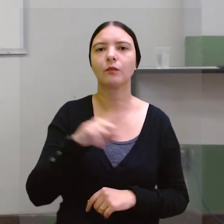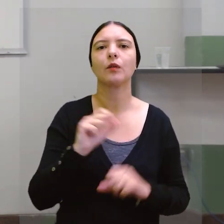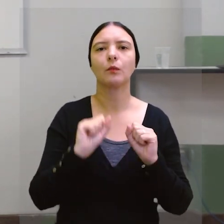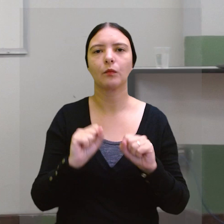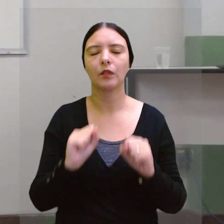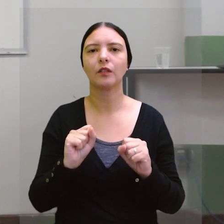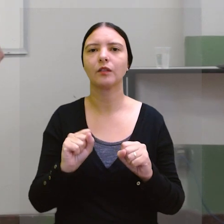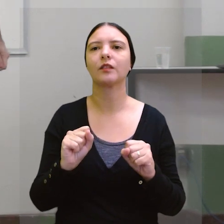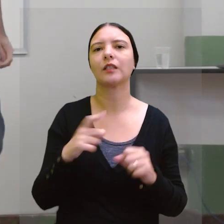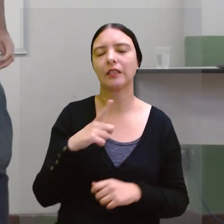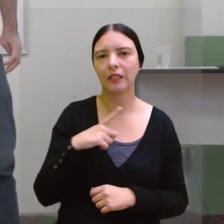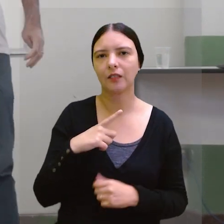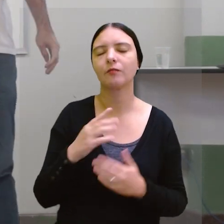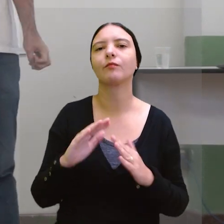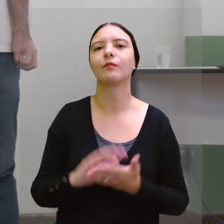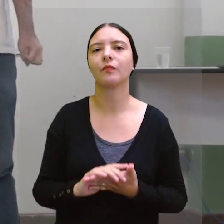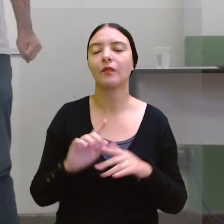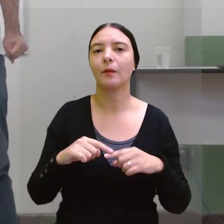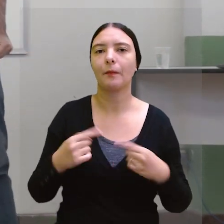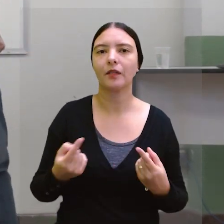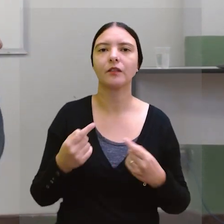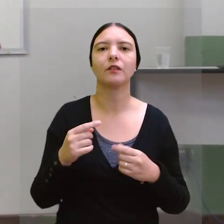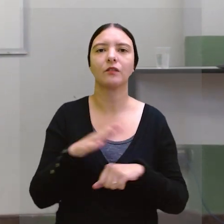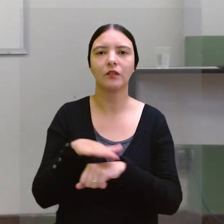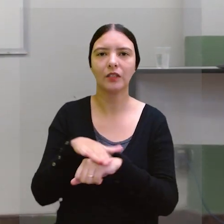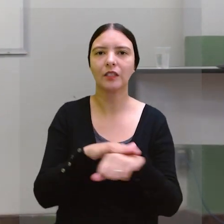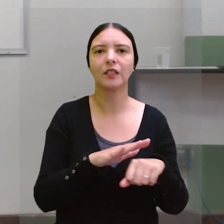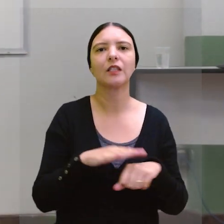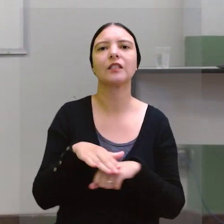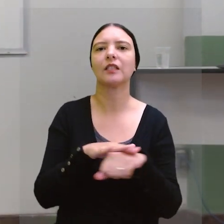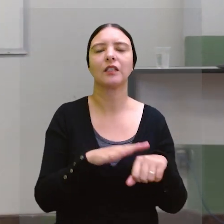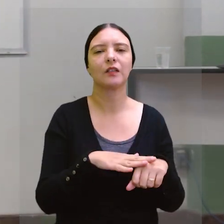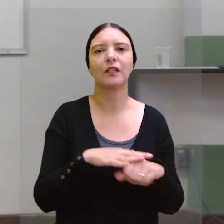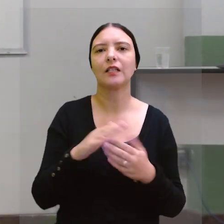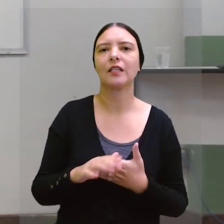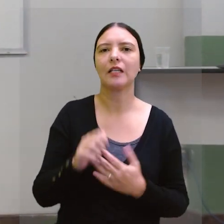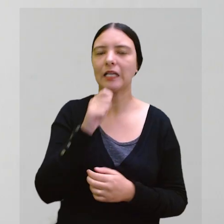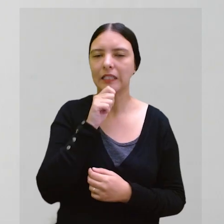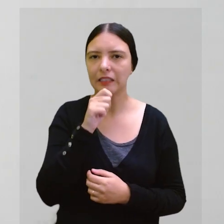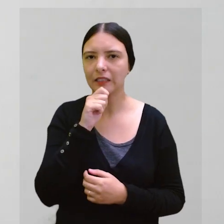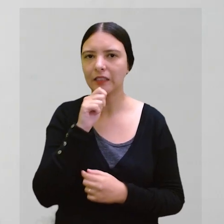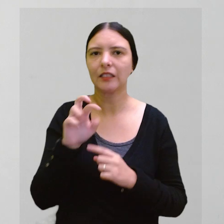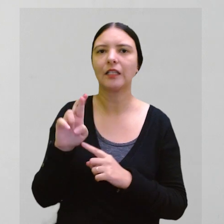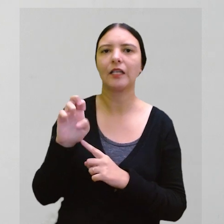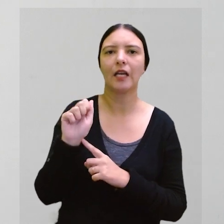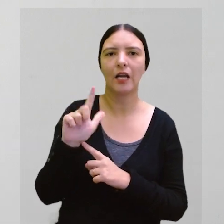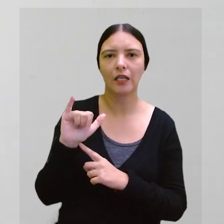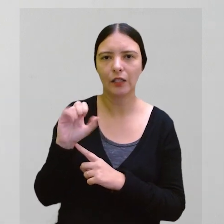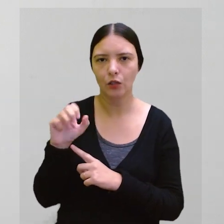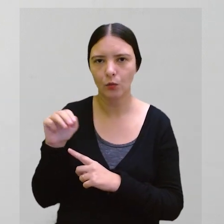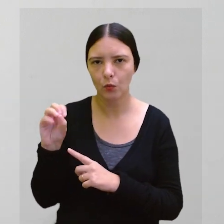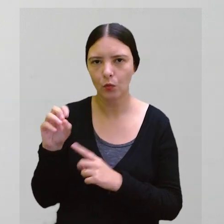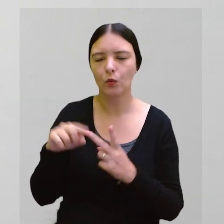escolas literárias. Entendi. Estavam fazendo, hoje sobre o realismo e do naturalismo, inclusive. Legal.